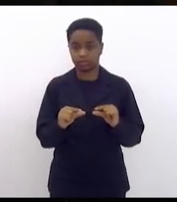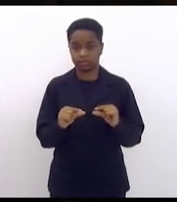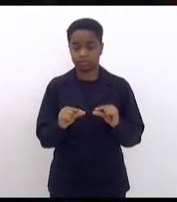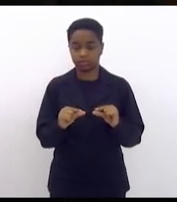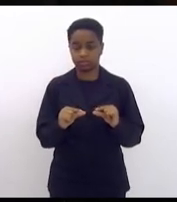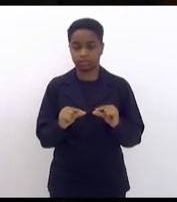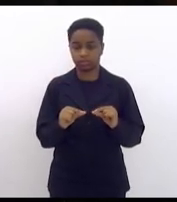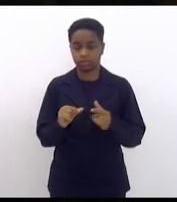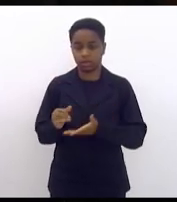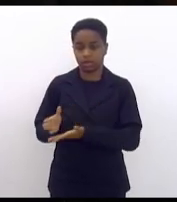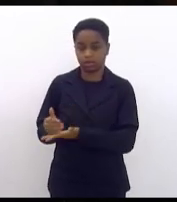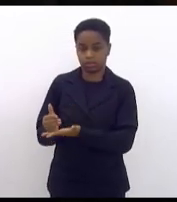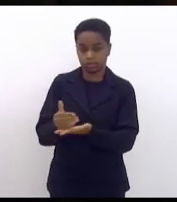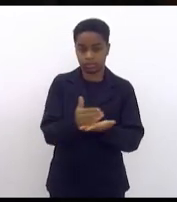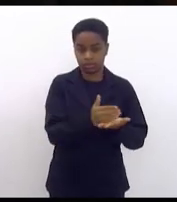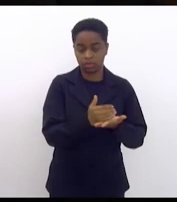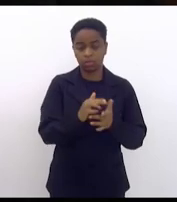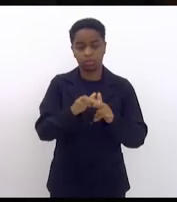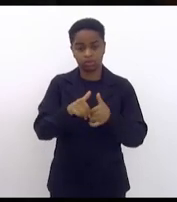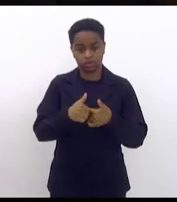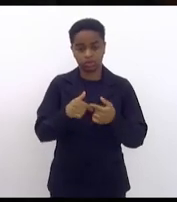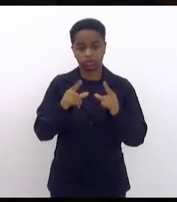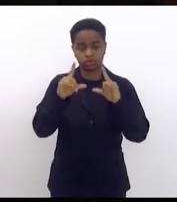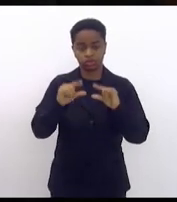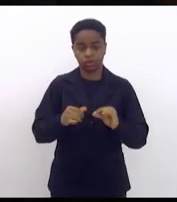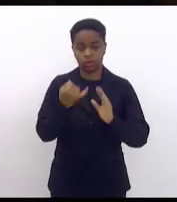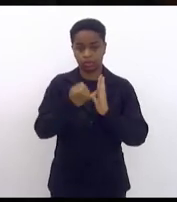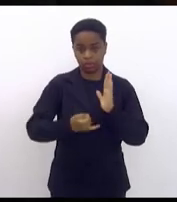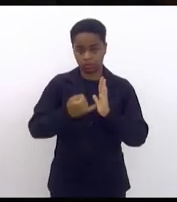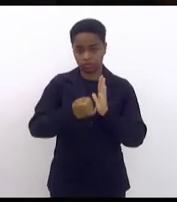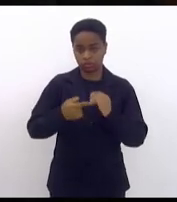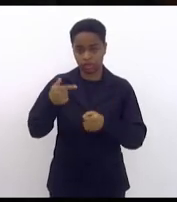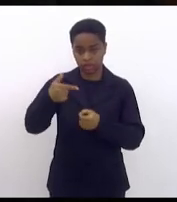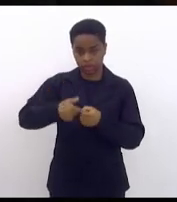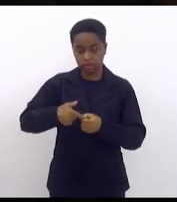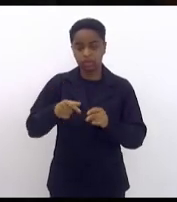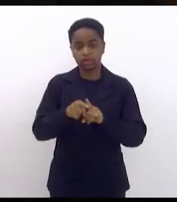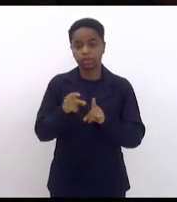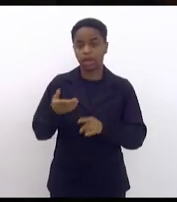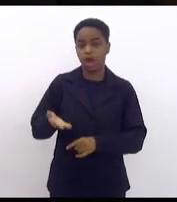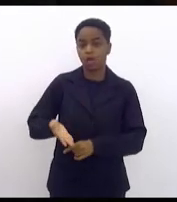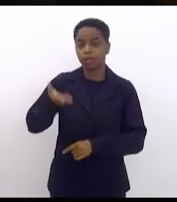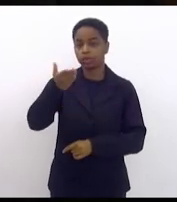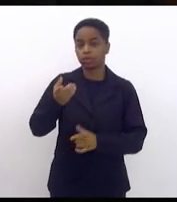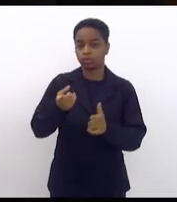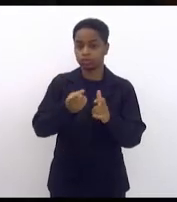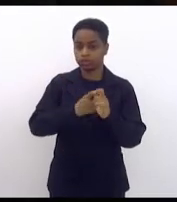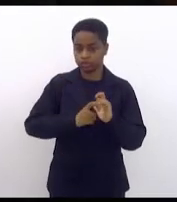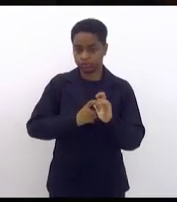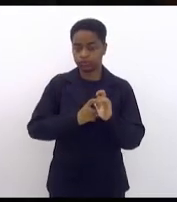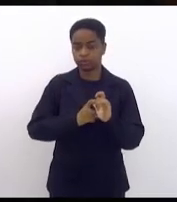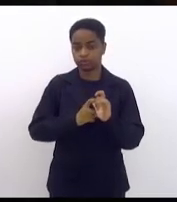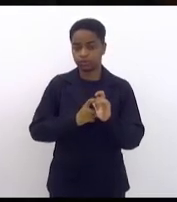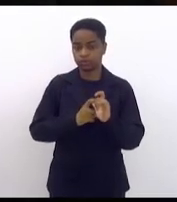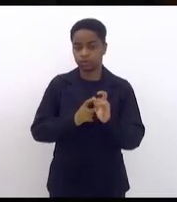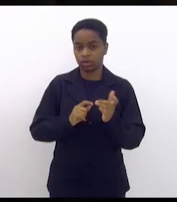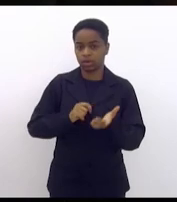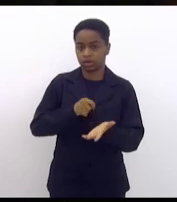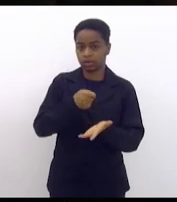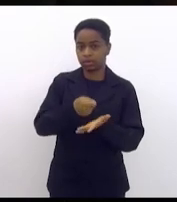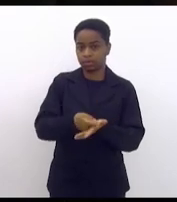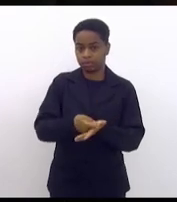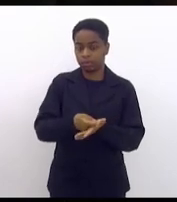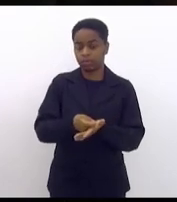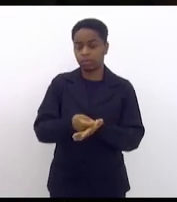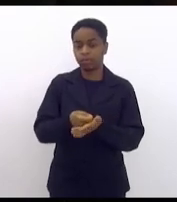da arrecadação pela diminuição de impostos de combustíveis, há um aumento na dívida, do pagamento do serviço da